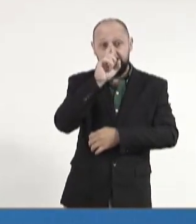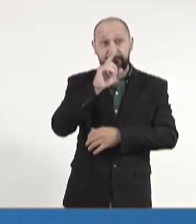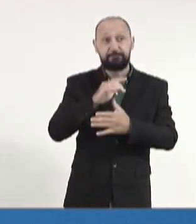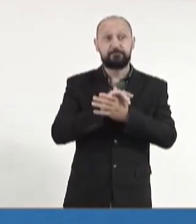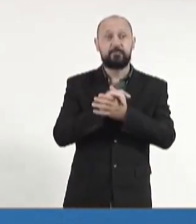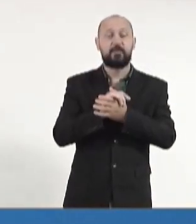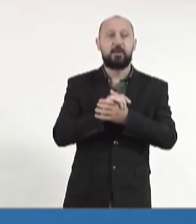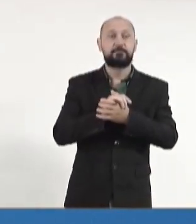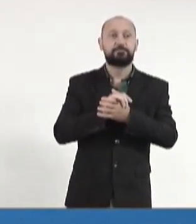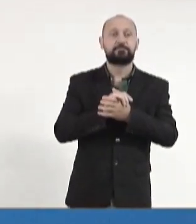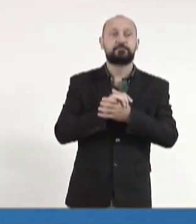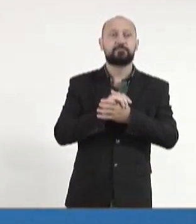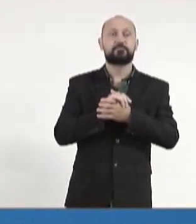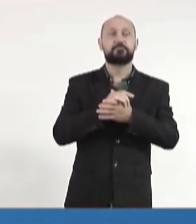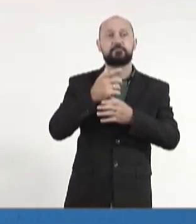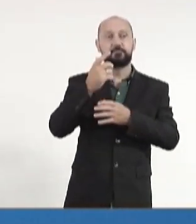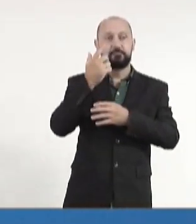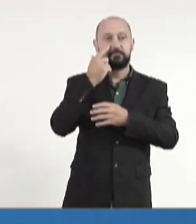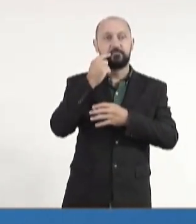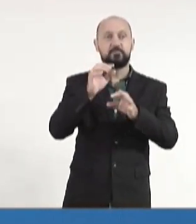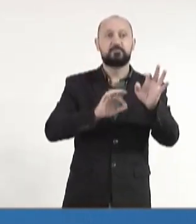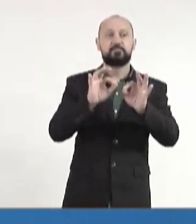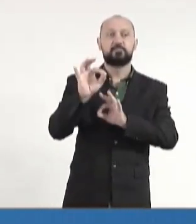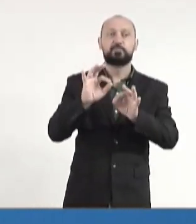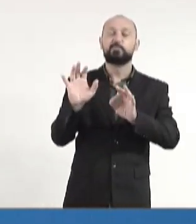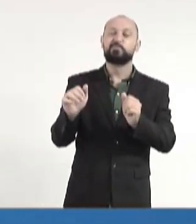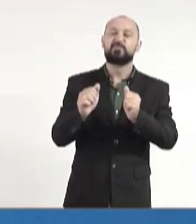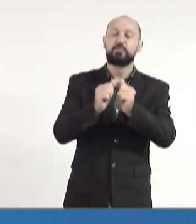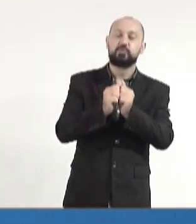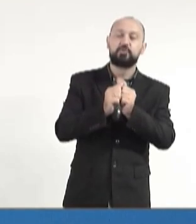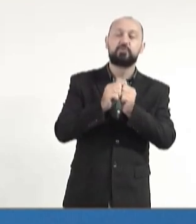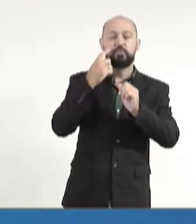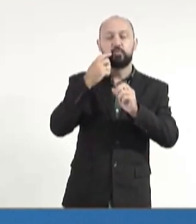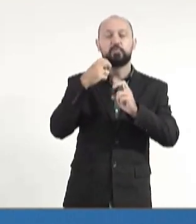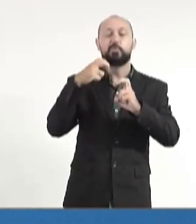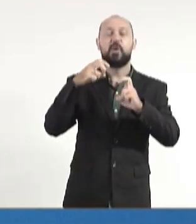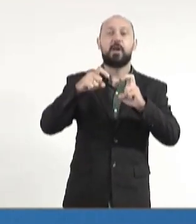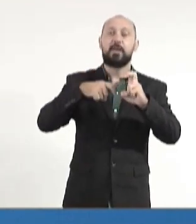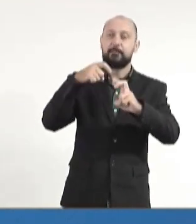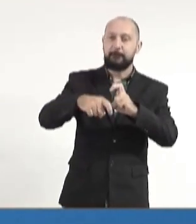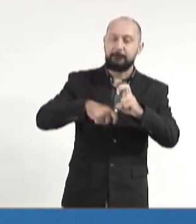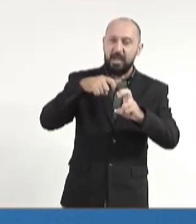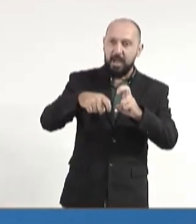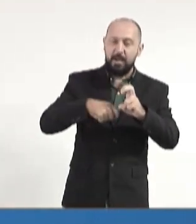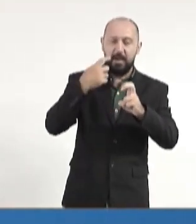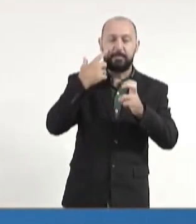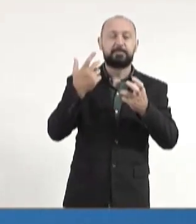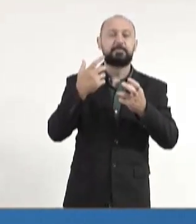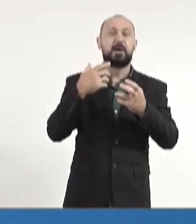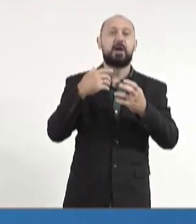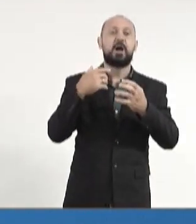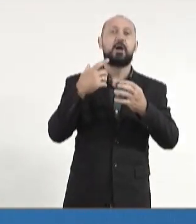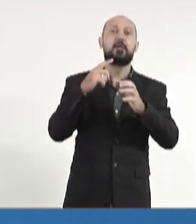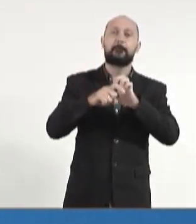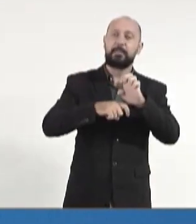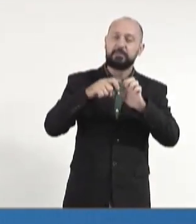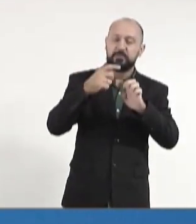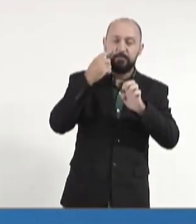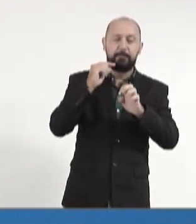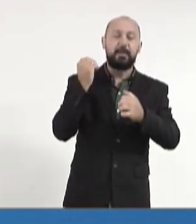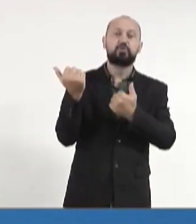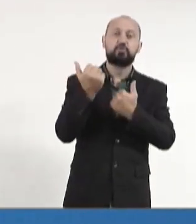mas o plano está em fase de elaboração e o objetivo é substituir agrotóxicos